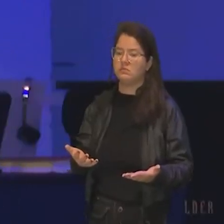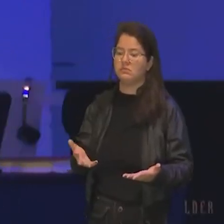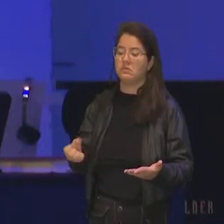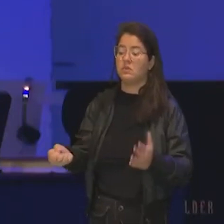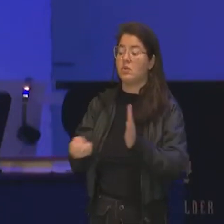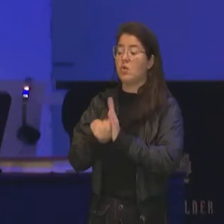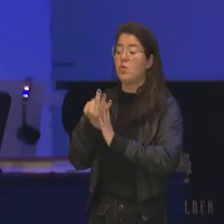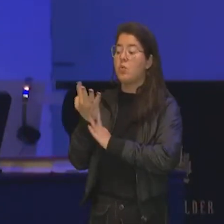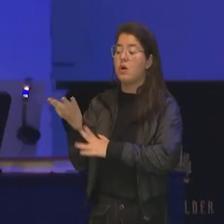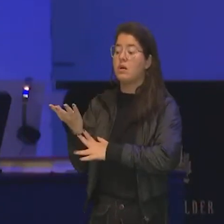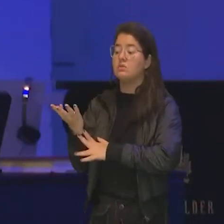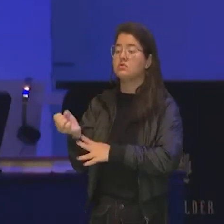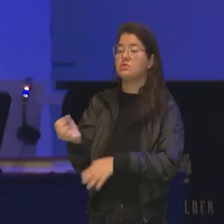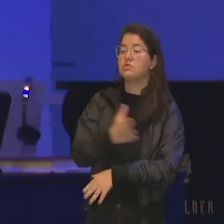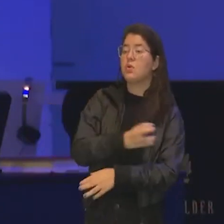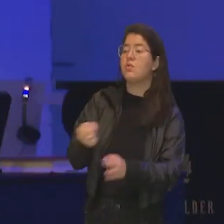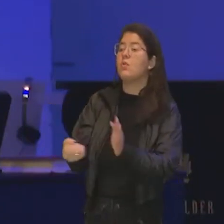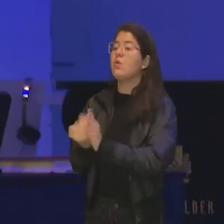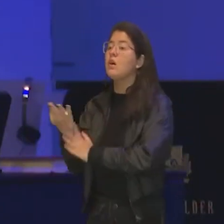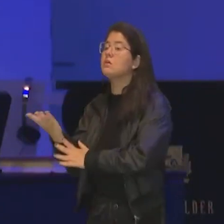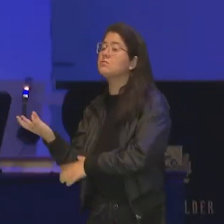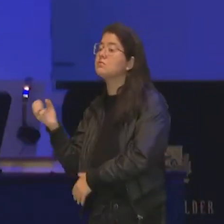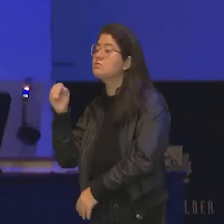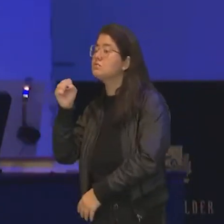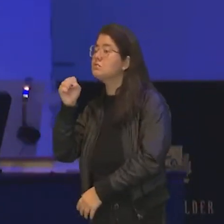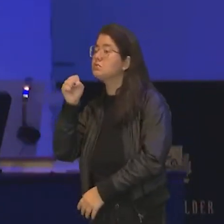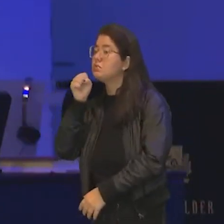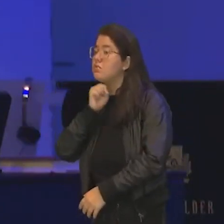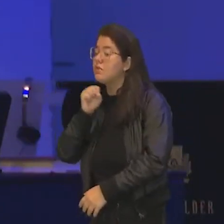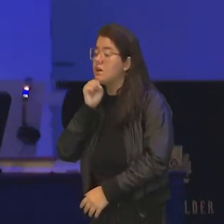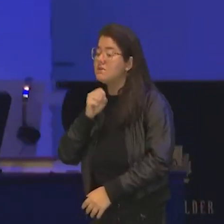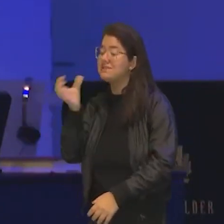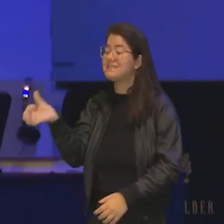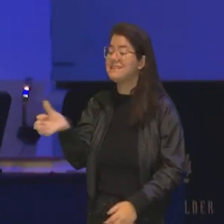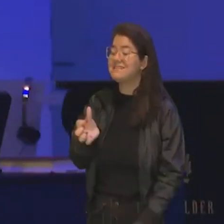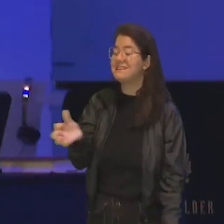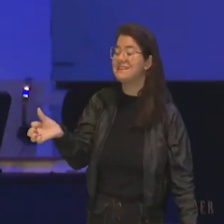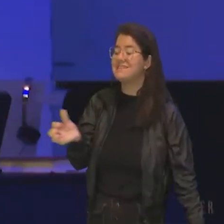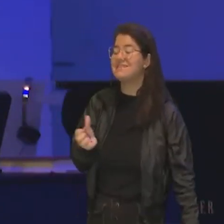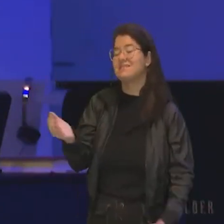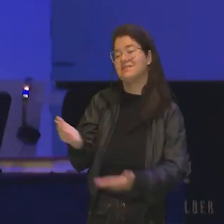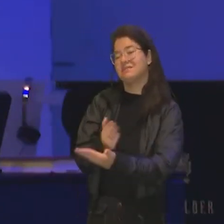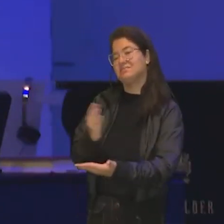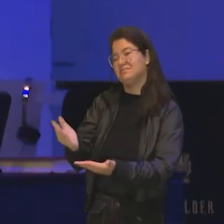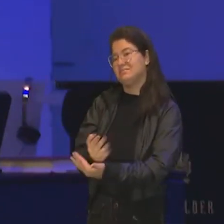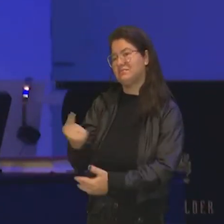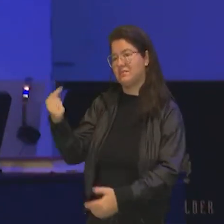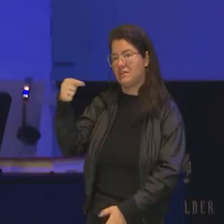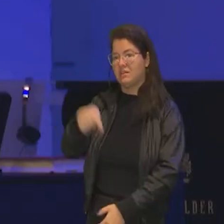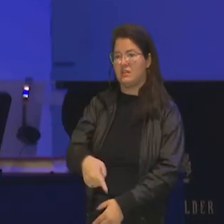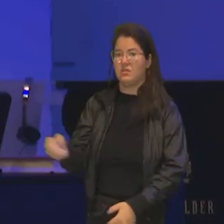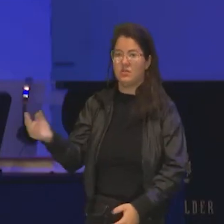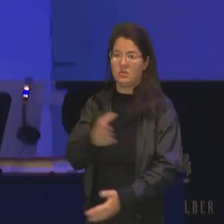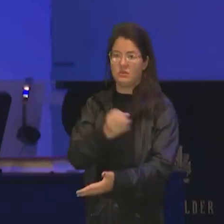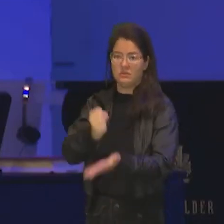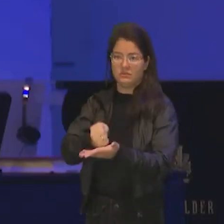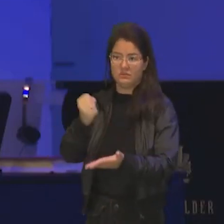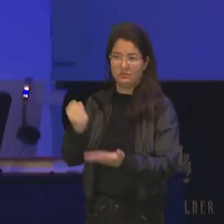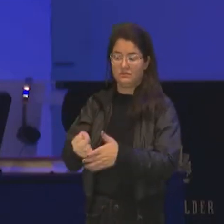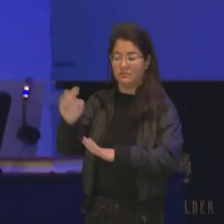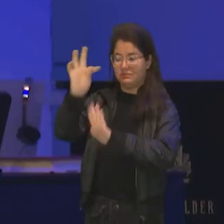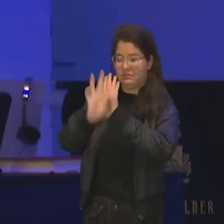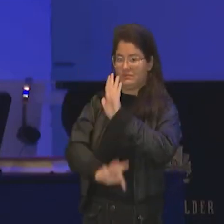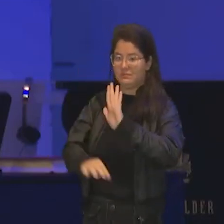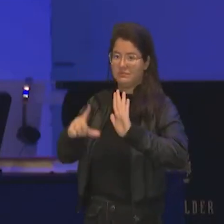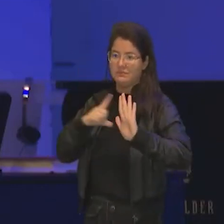Quantos no Antigo e quantos no Novo? 66 livros. Lá no Novo Testamento, aqui nesse texto, nós temos